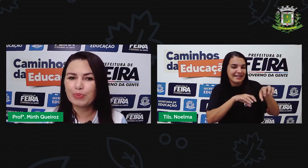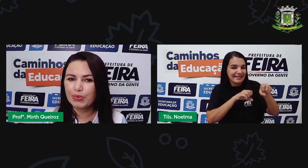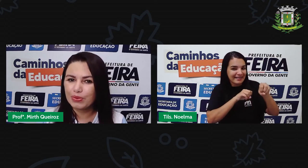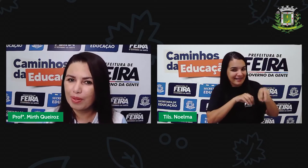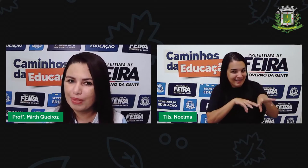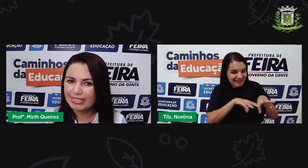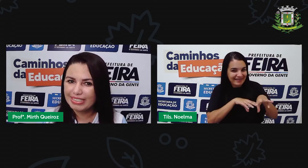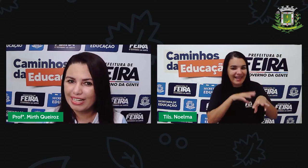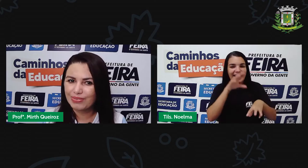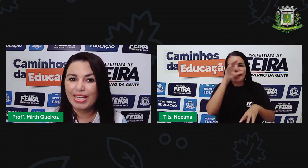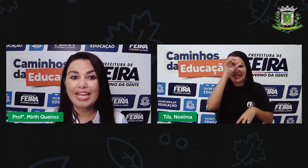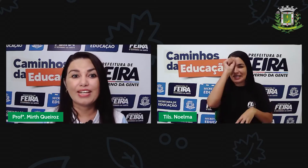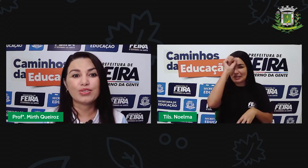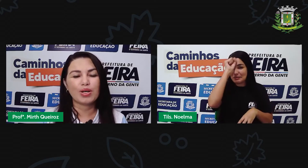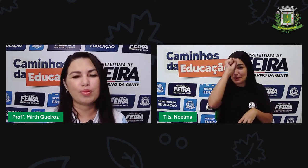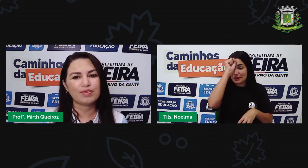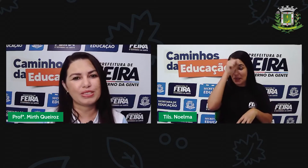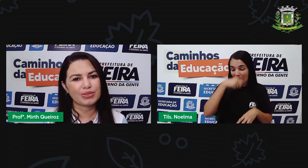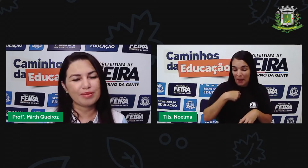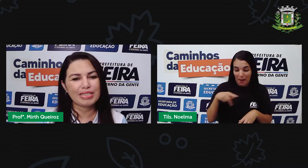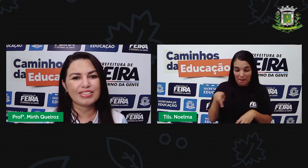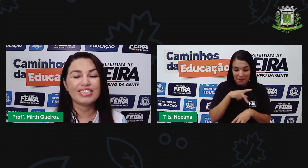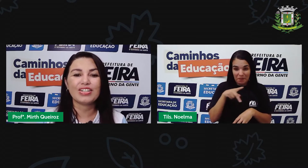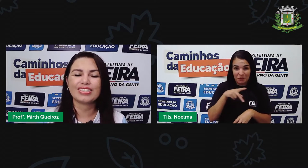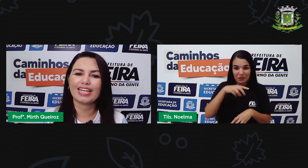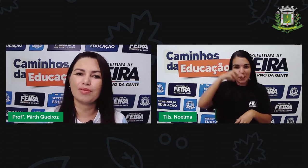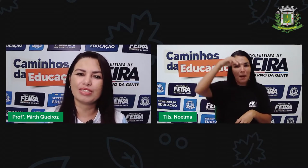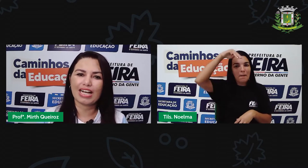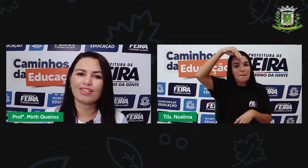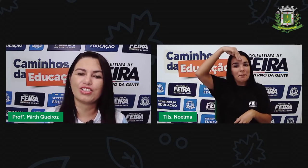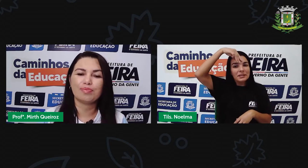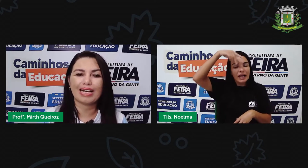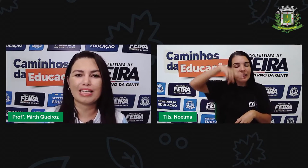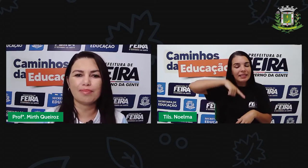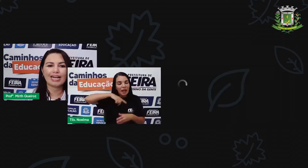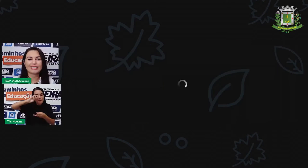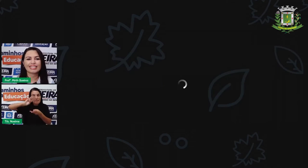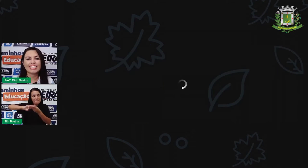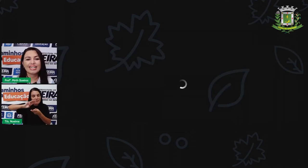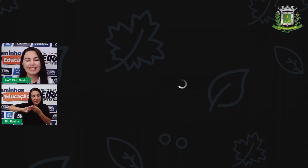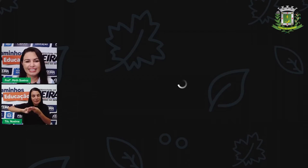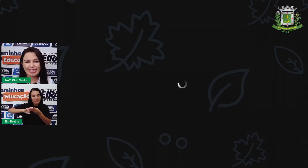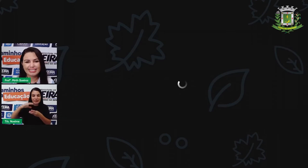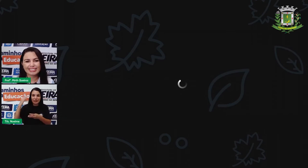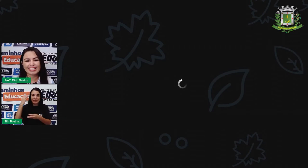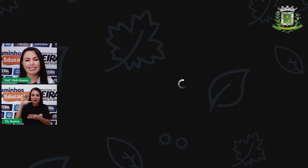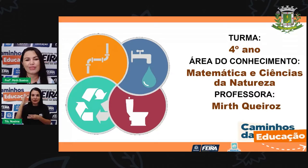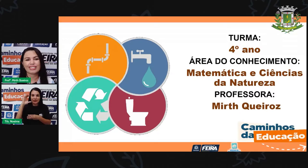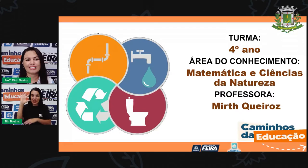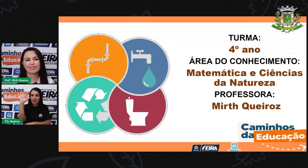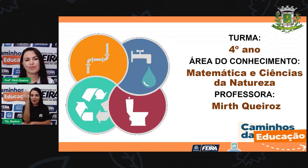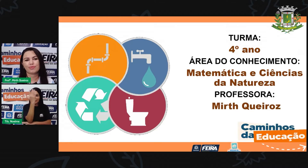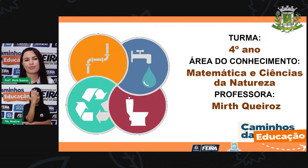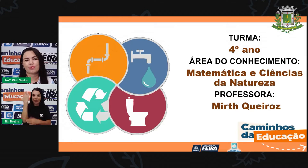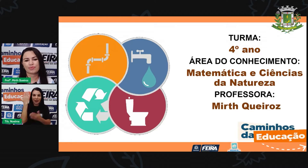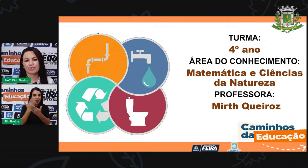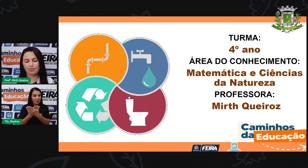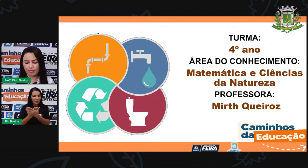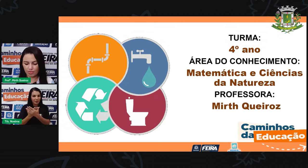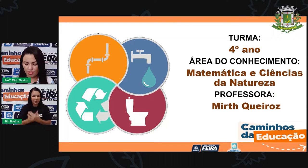momento de muito aprendizado. Eu sou a professora da Missy e nós teremos aulas de Matemática e Ciências da Natureza.